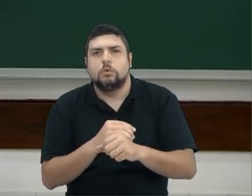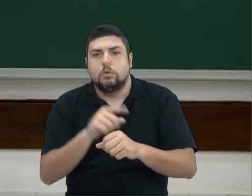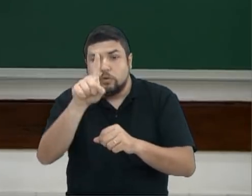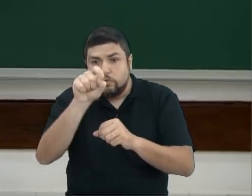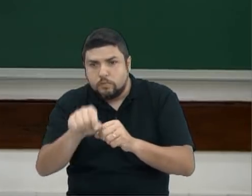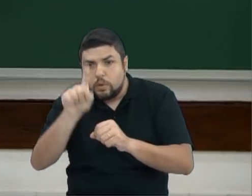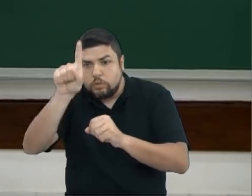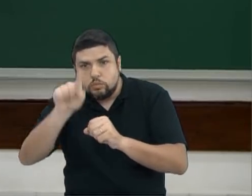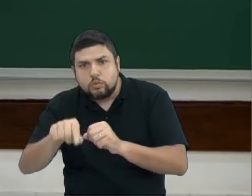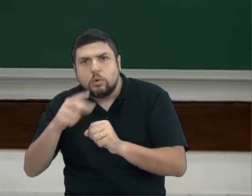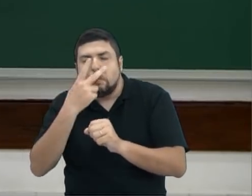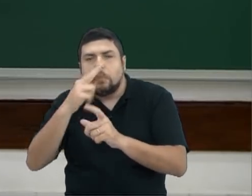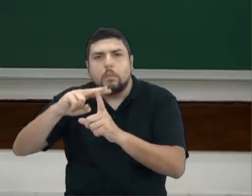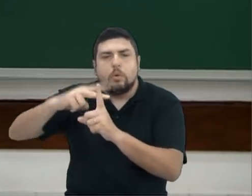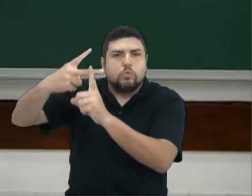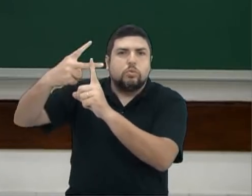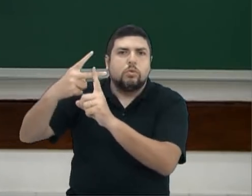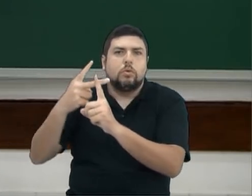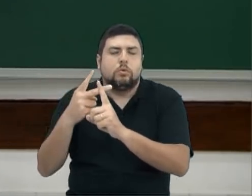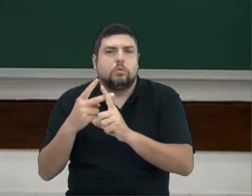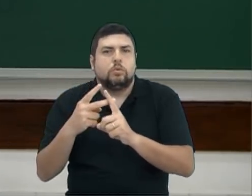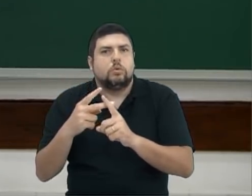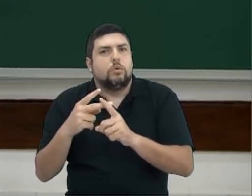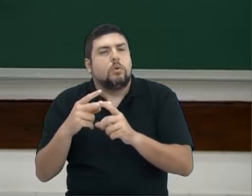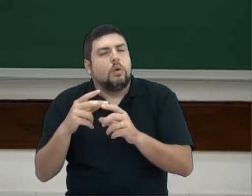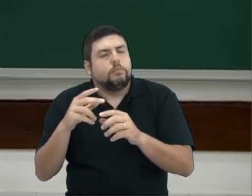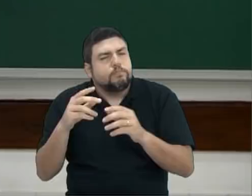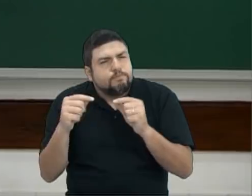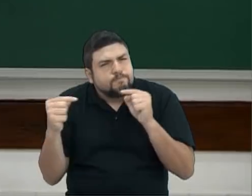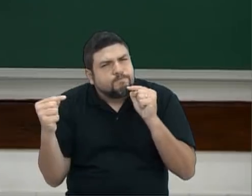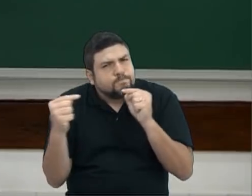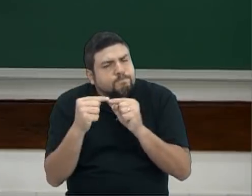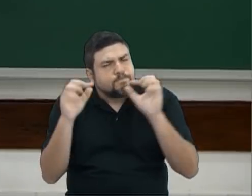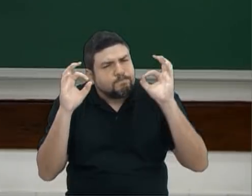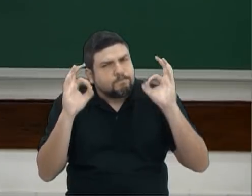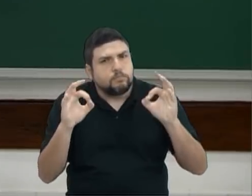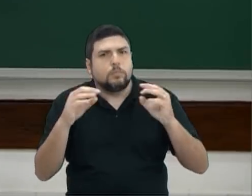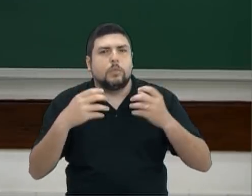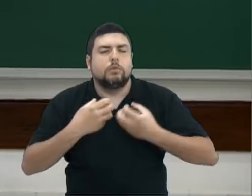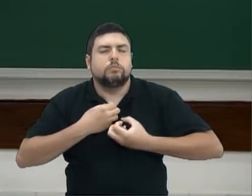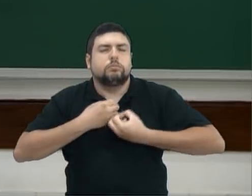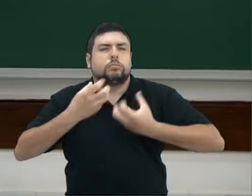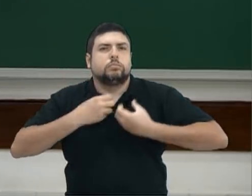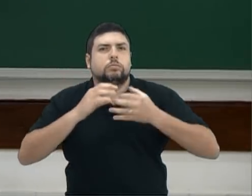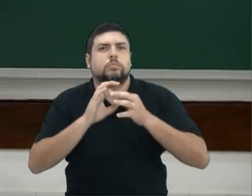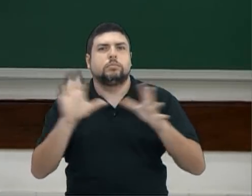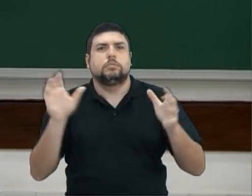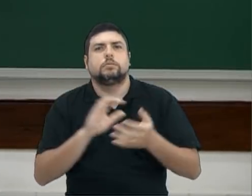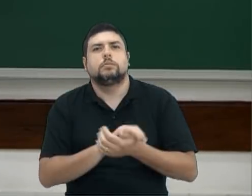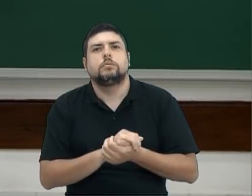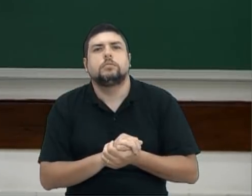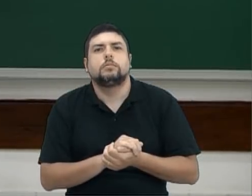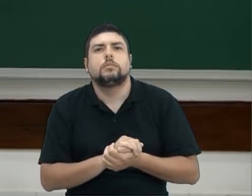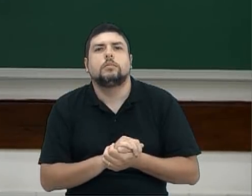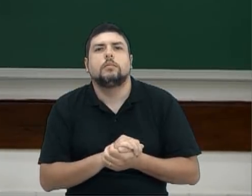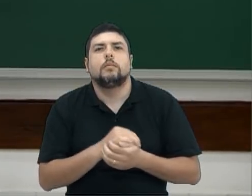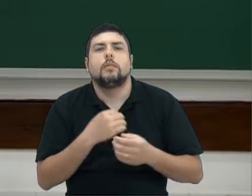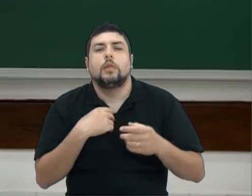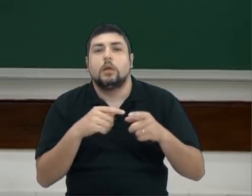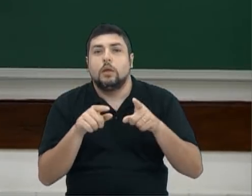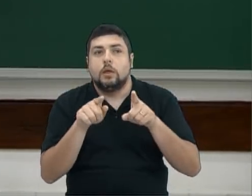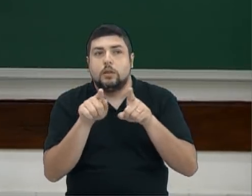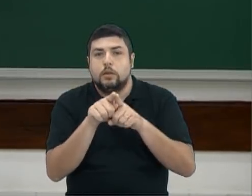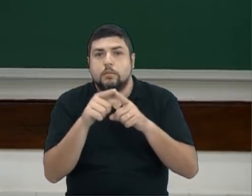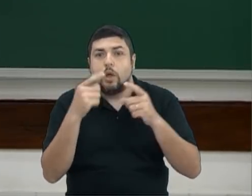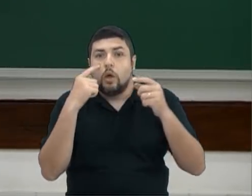isso é uma questão bem da linguagem informal. Vamos continuar? Tem também aqui, ó, aqui tem